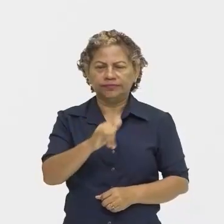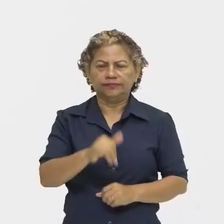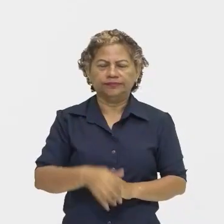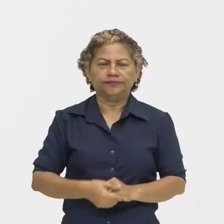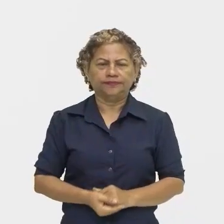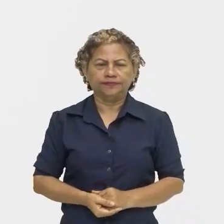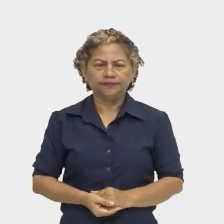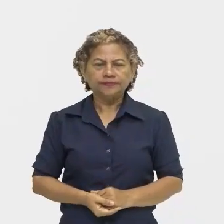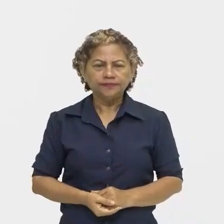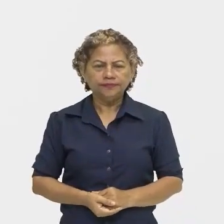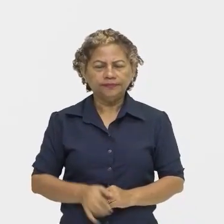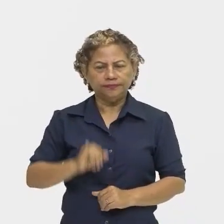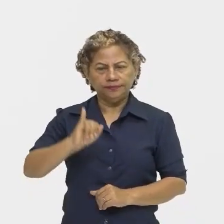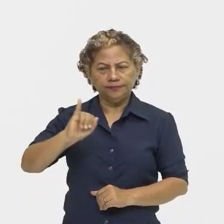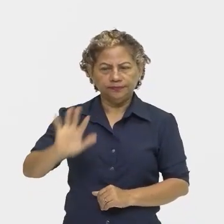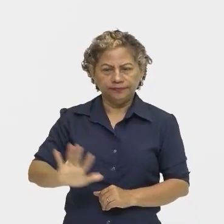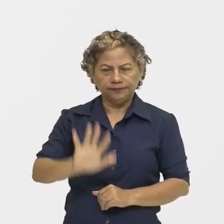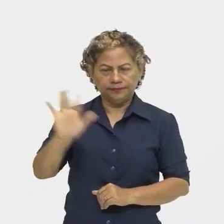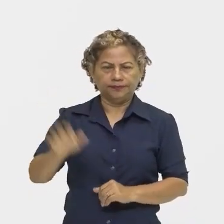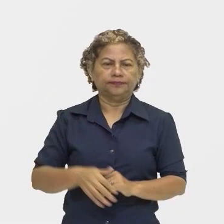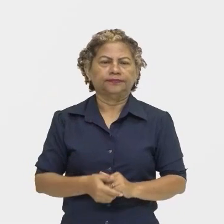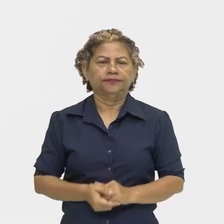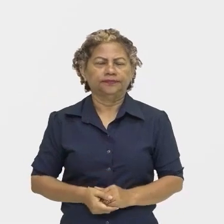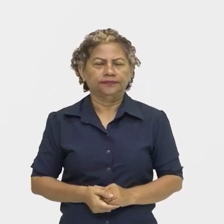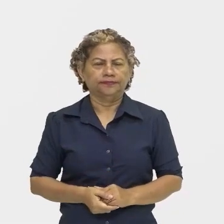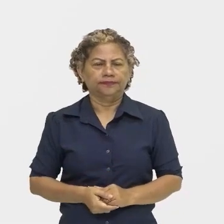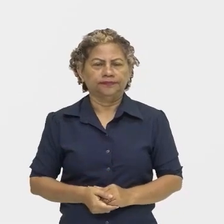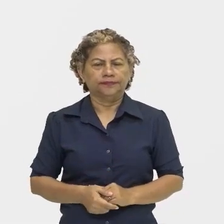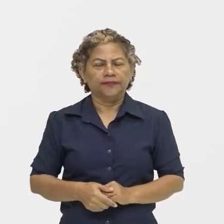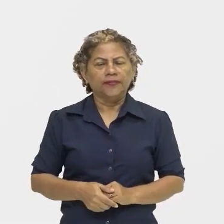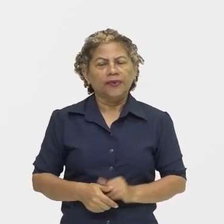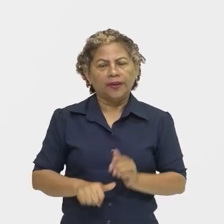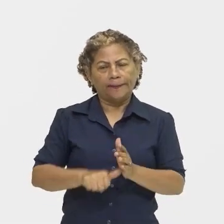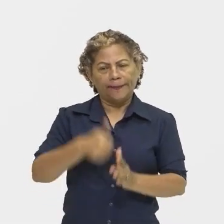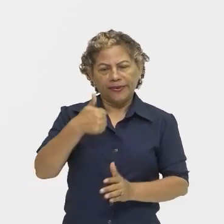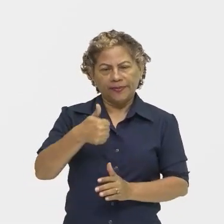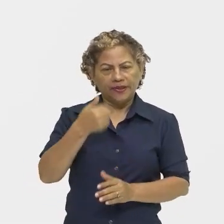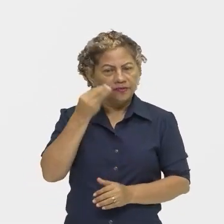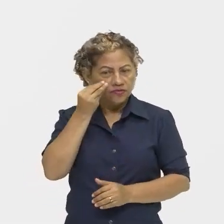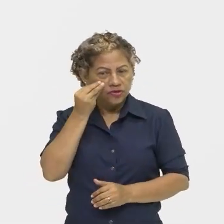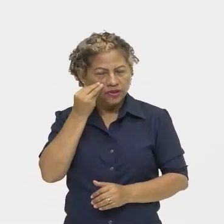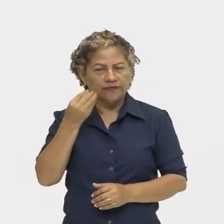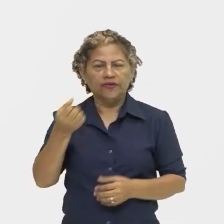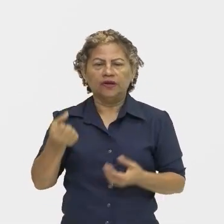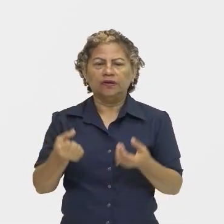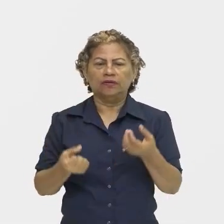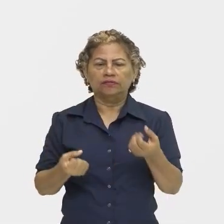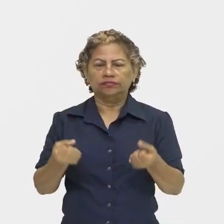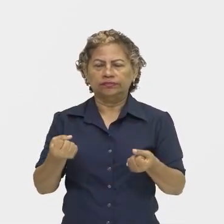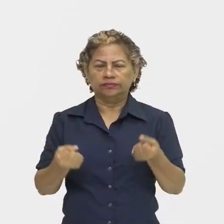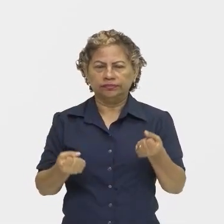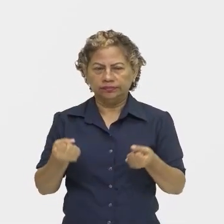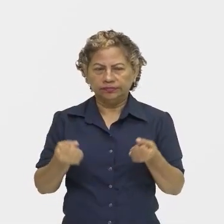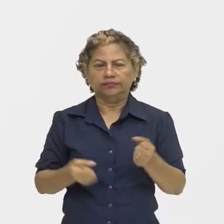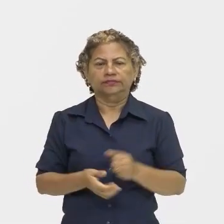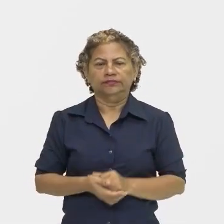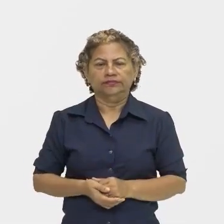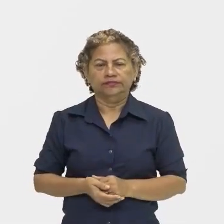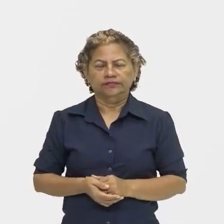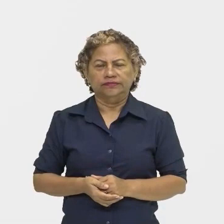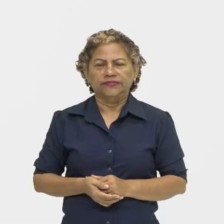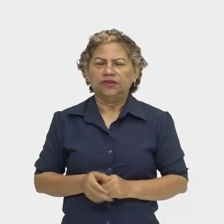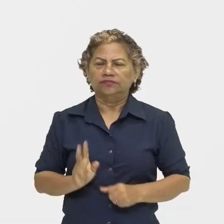energia. Vejam aí. Primeiro deles é um carrinho. De acordo com a conservação